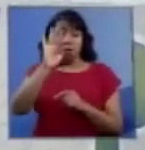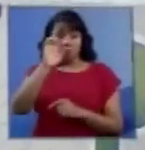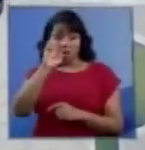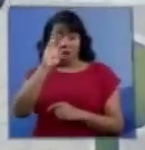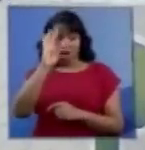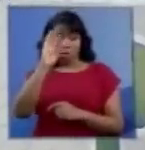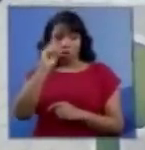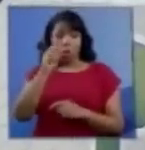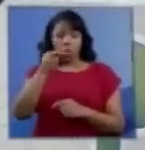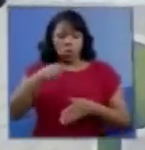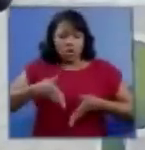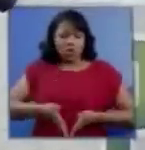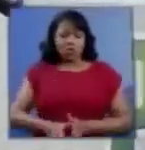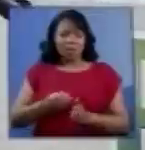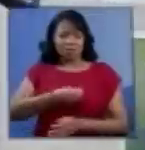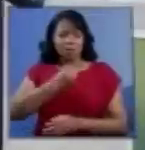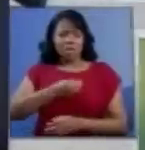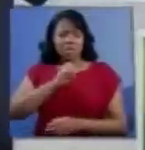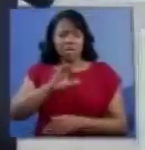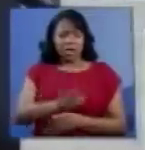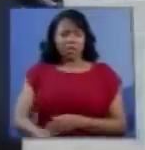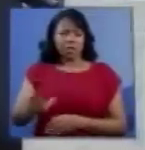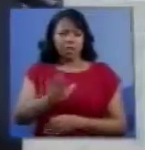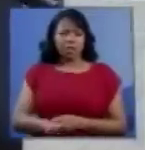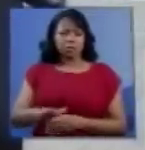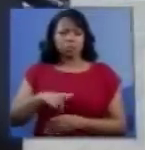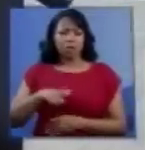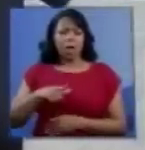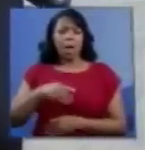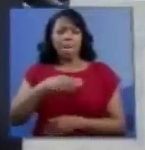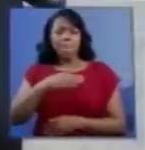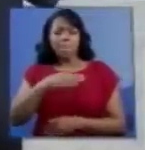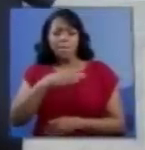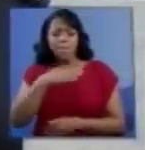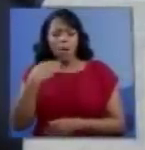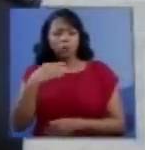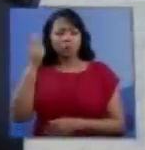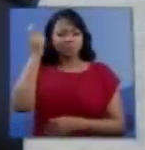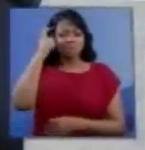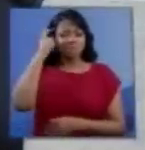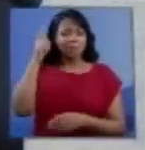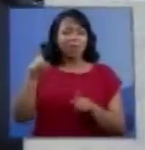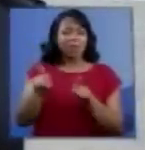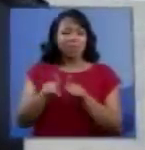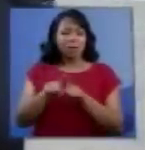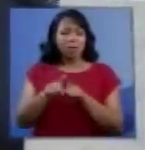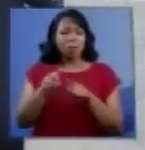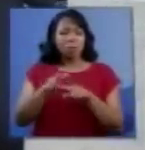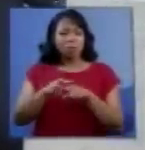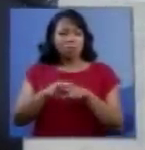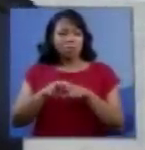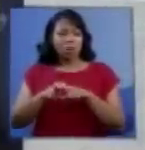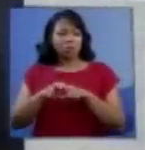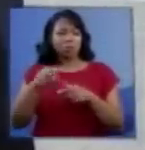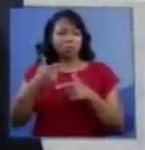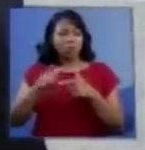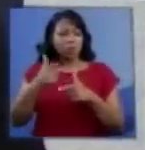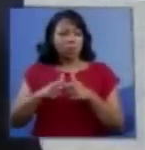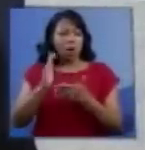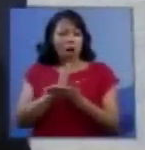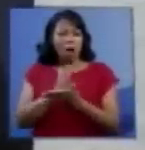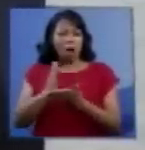Vivo se a criança tivesse em morte encefálica a primícia da dpf poderia ter